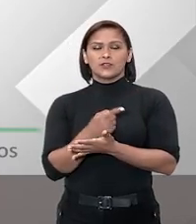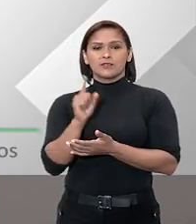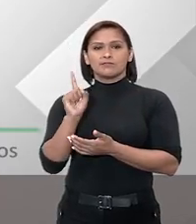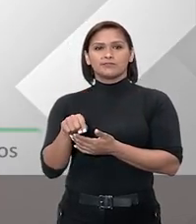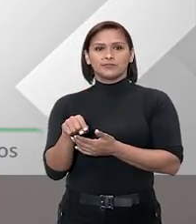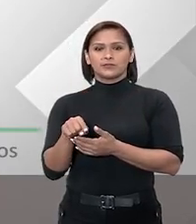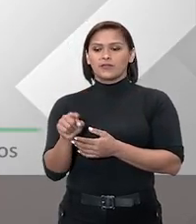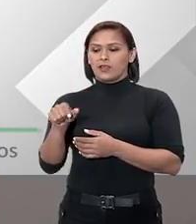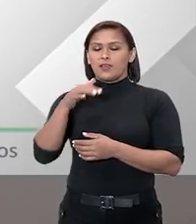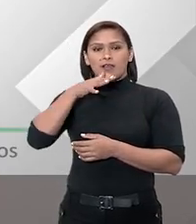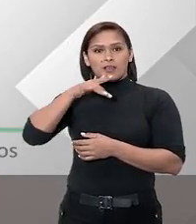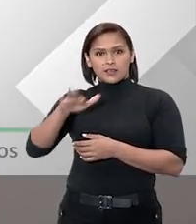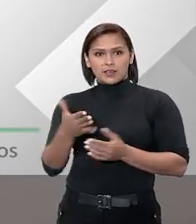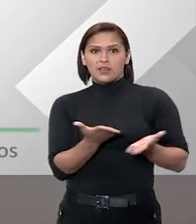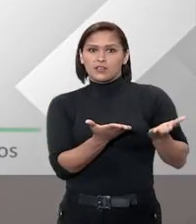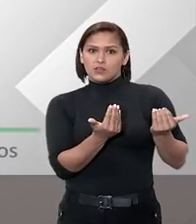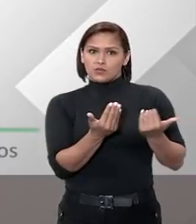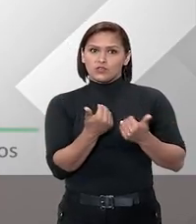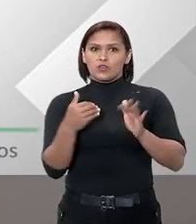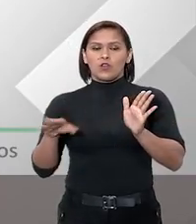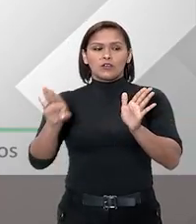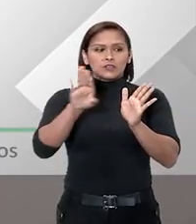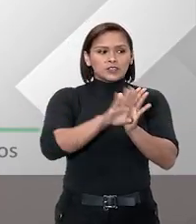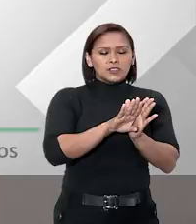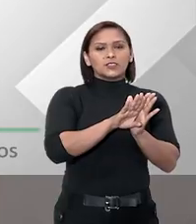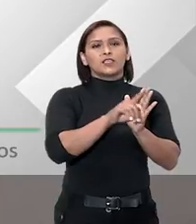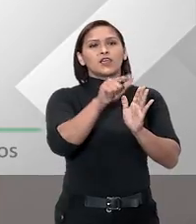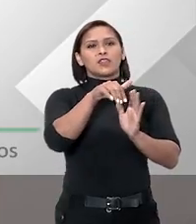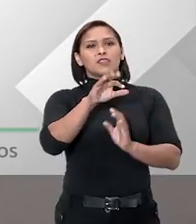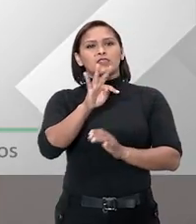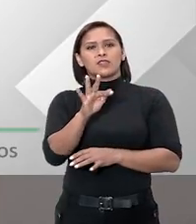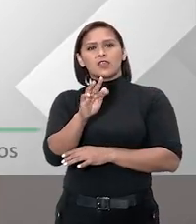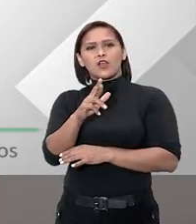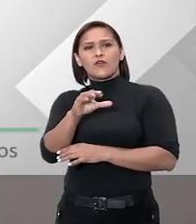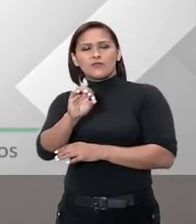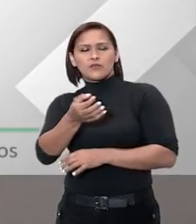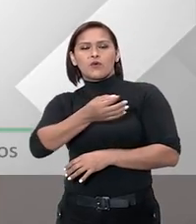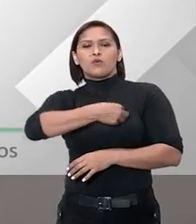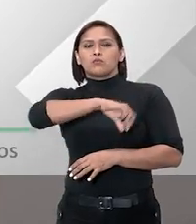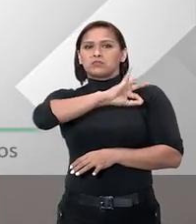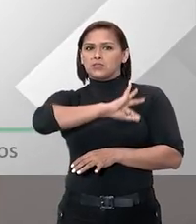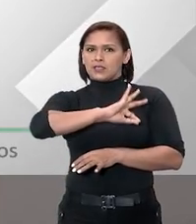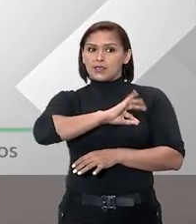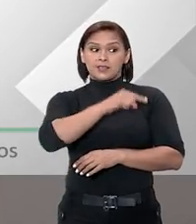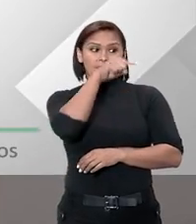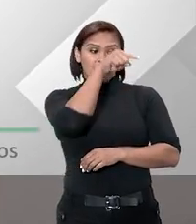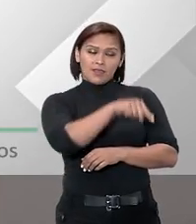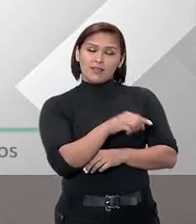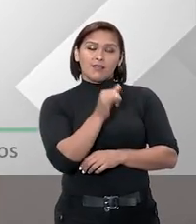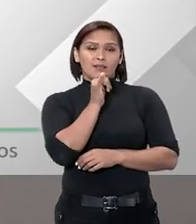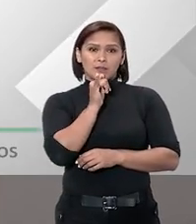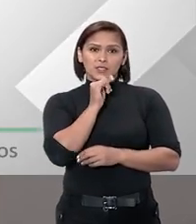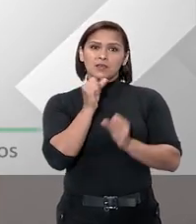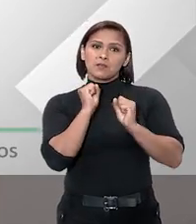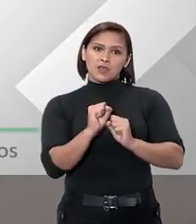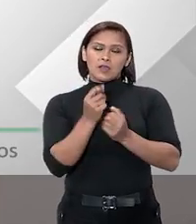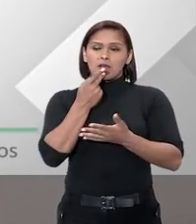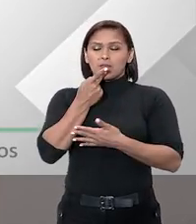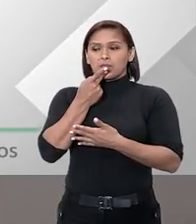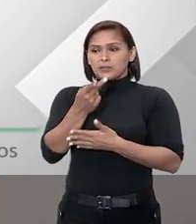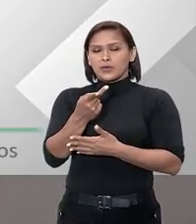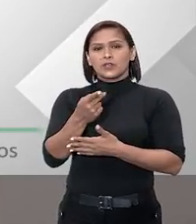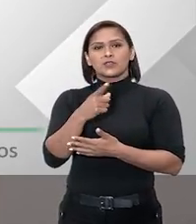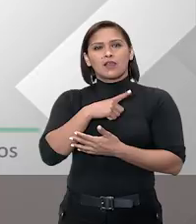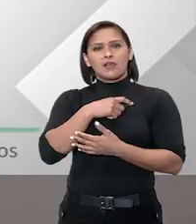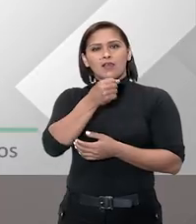é a criança ou adolescente ir até uma unidade do fórum ou da delegacia e lá, por exemplo, ela